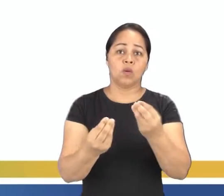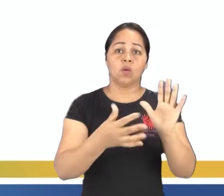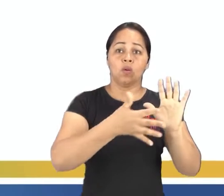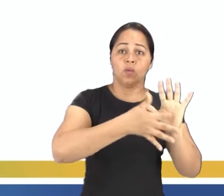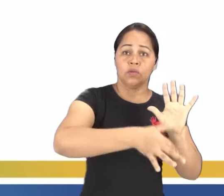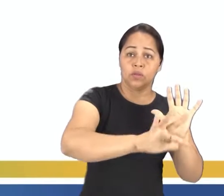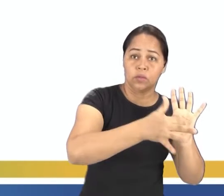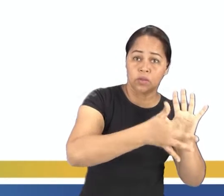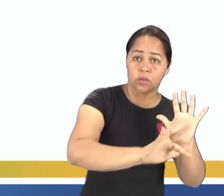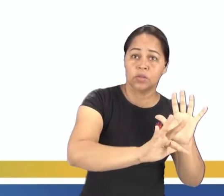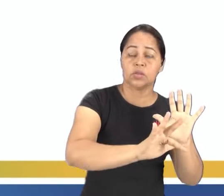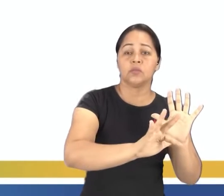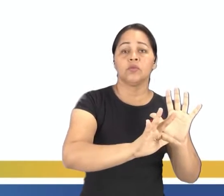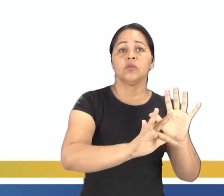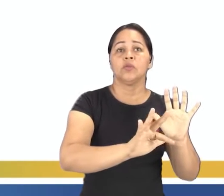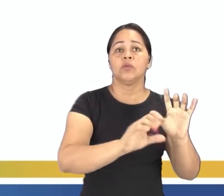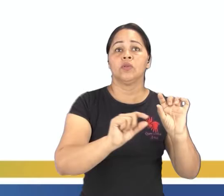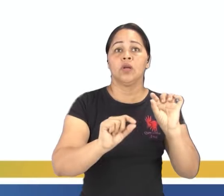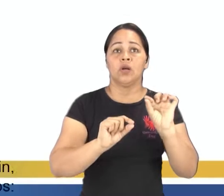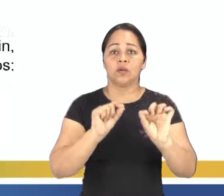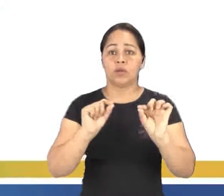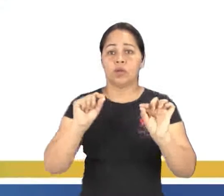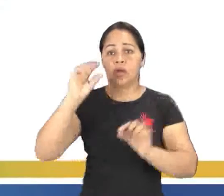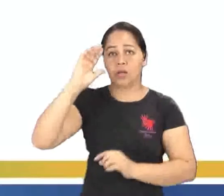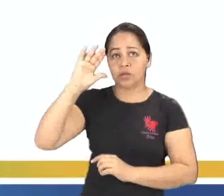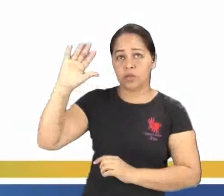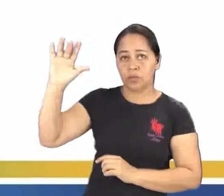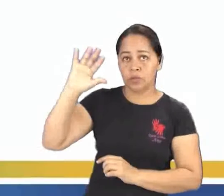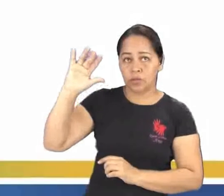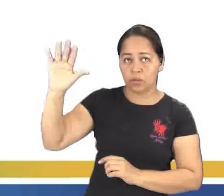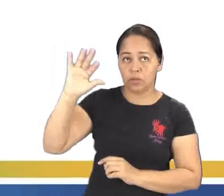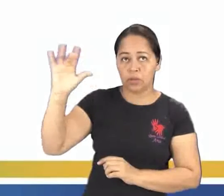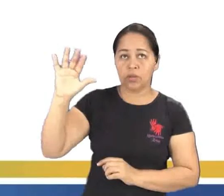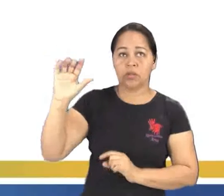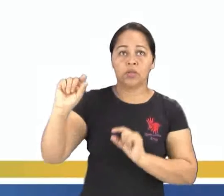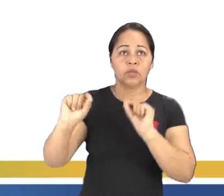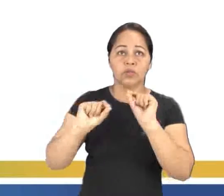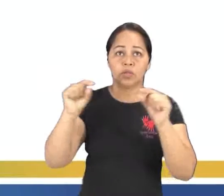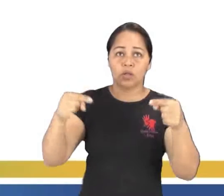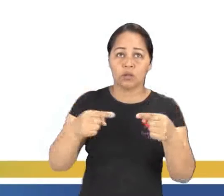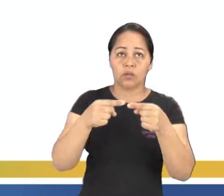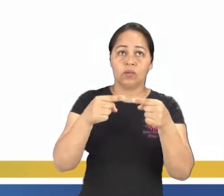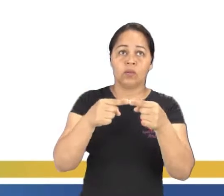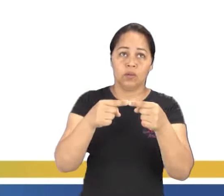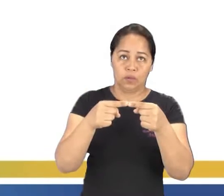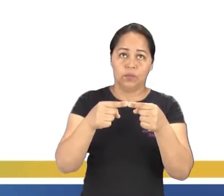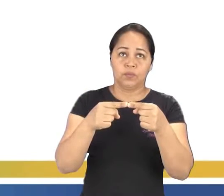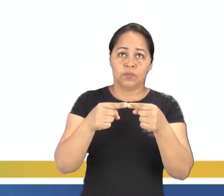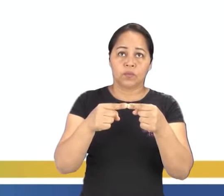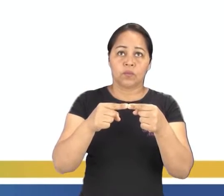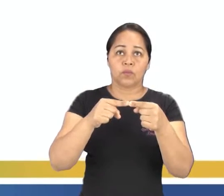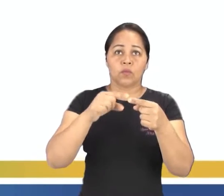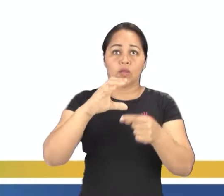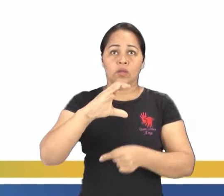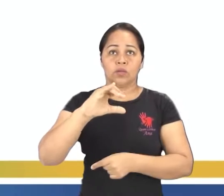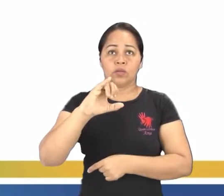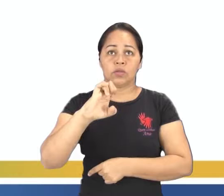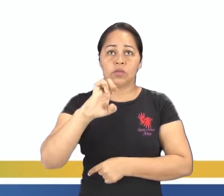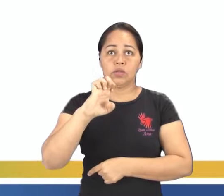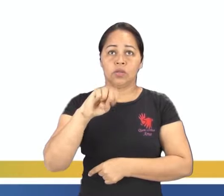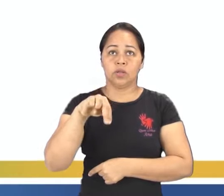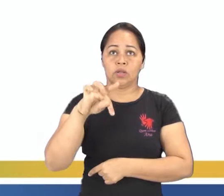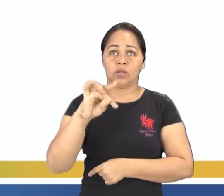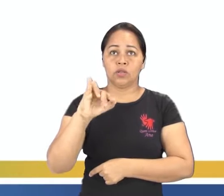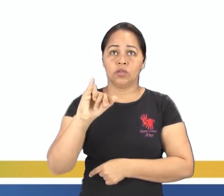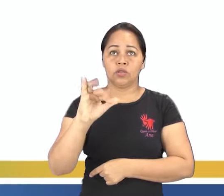se apegou bastante às teorias cientificistas, tá? E aqui eu quero destacar o positivismo, o